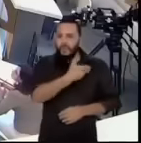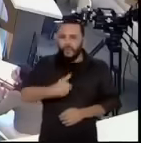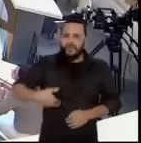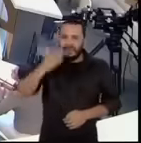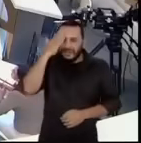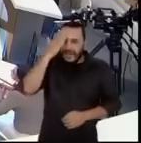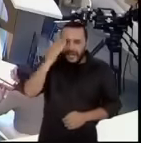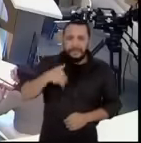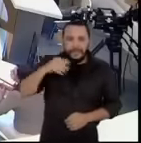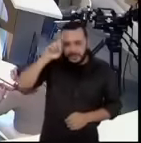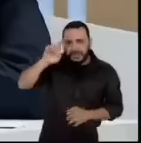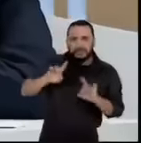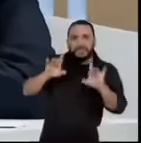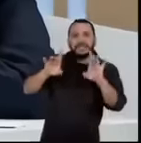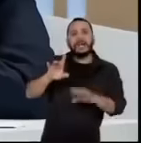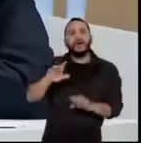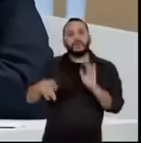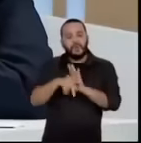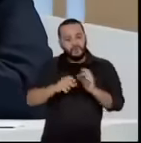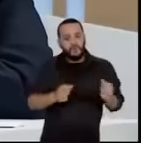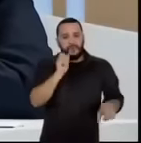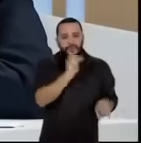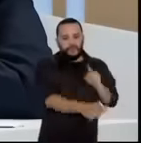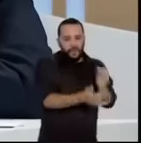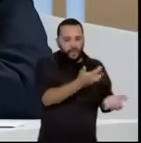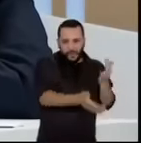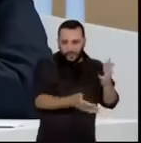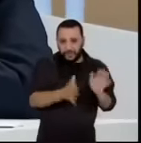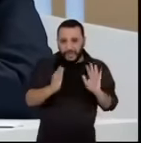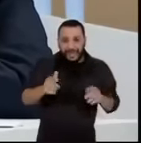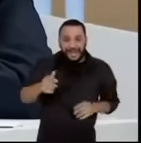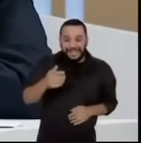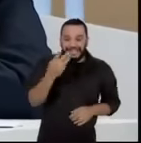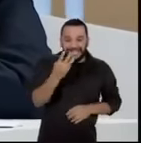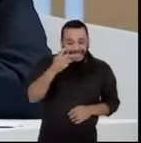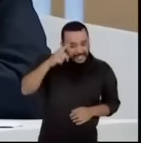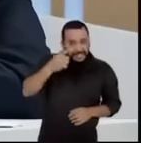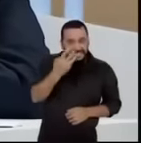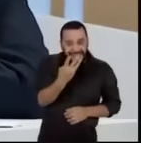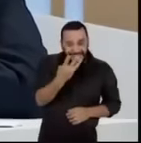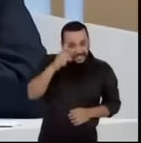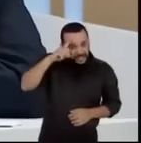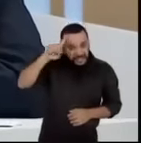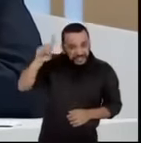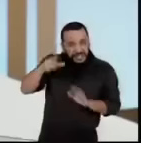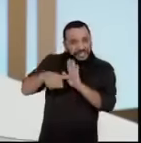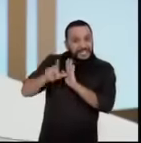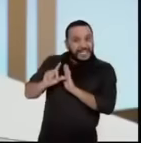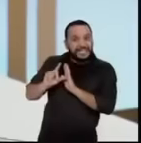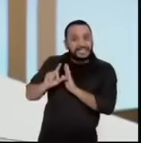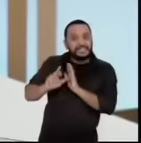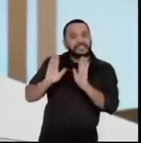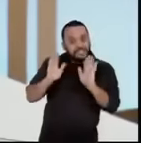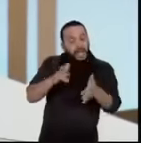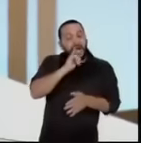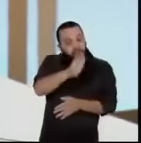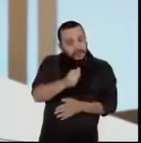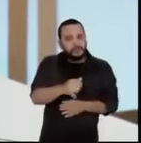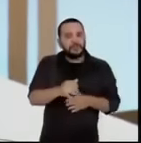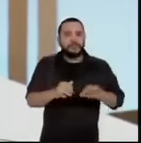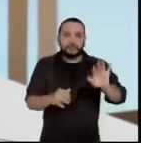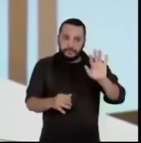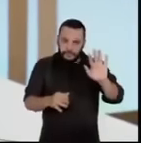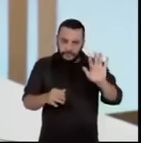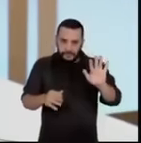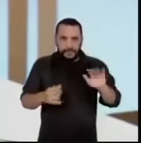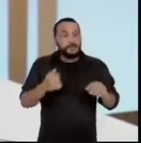dia do fogo, por exemplo, foi alertado 3 dias antes. O IBAMA foi alertado 3 dias antes. Mas o alertado, eu estou